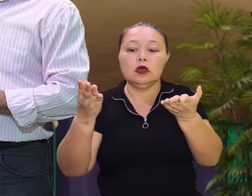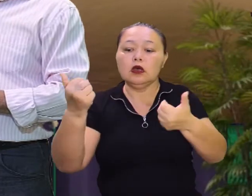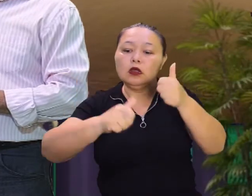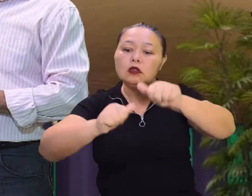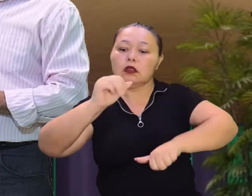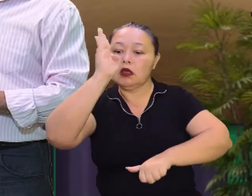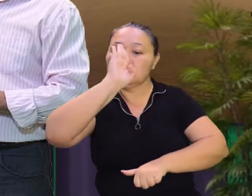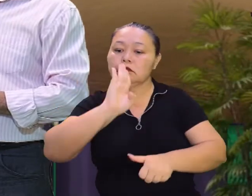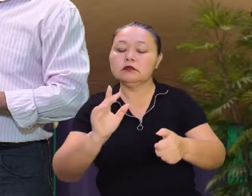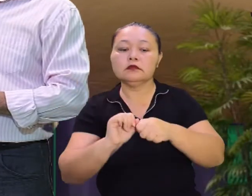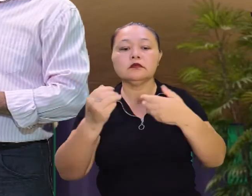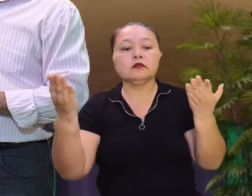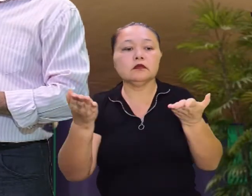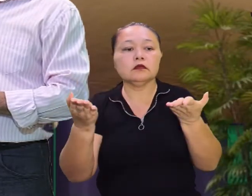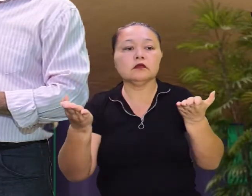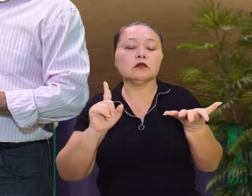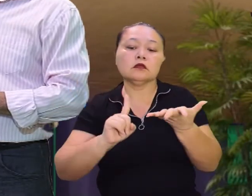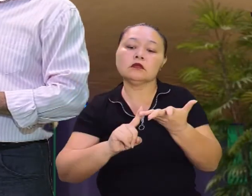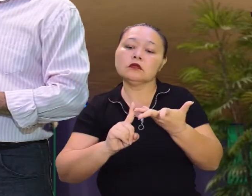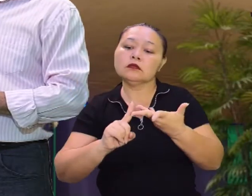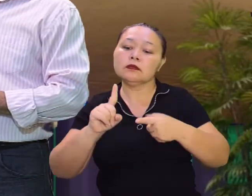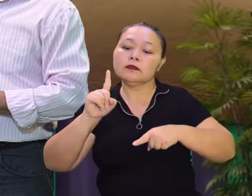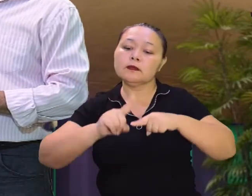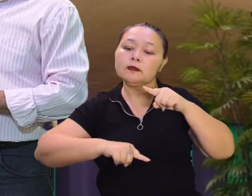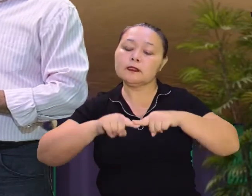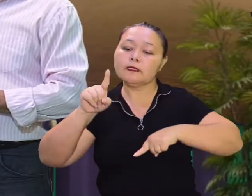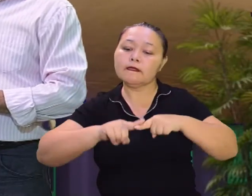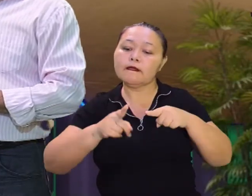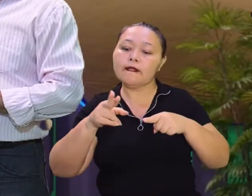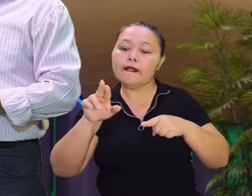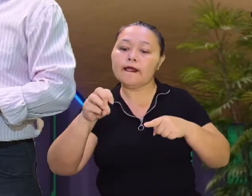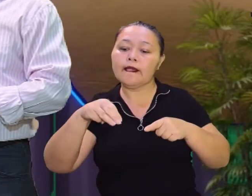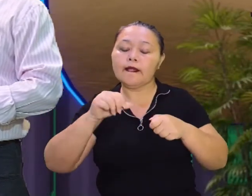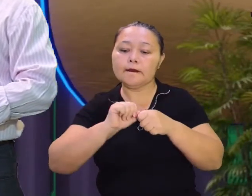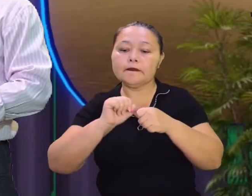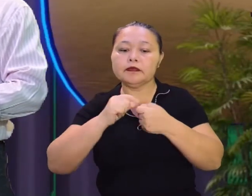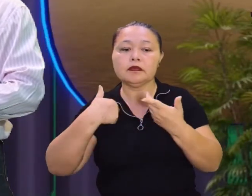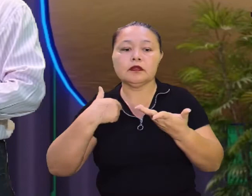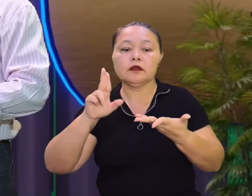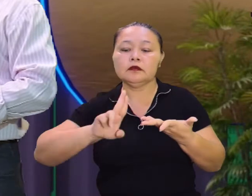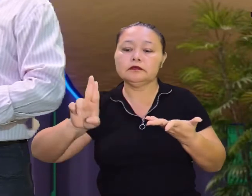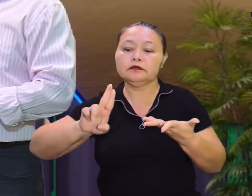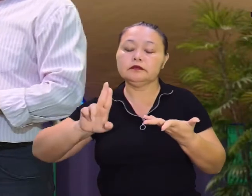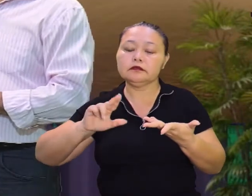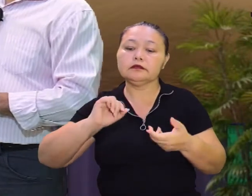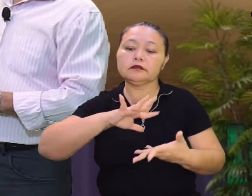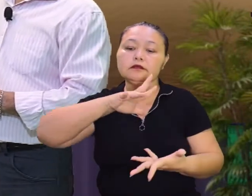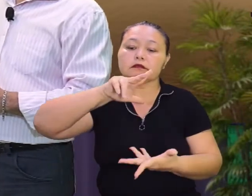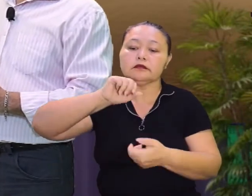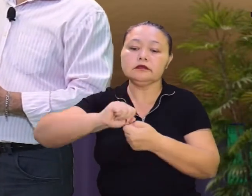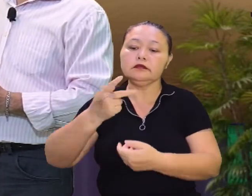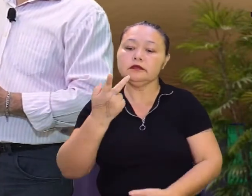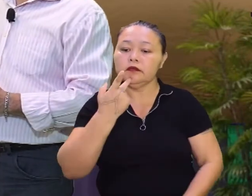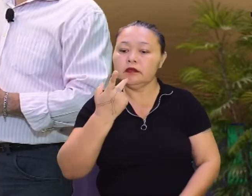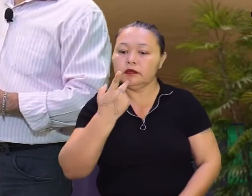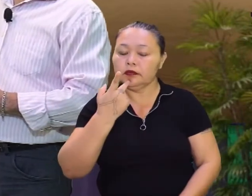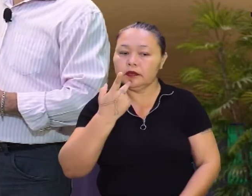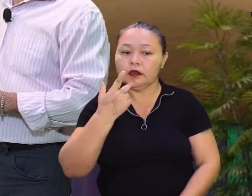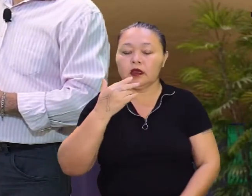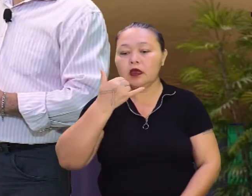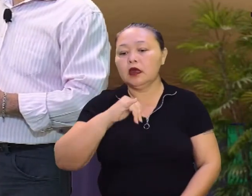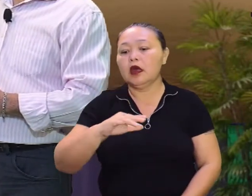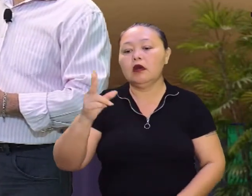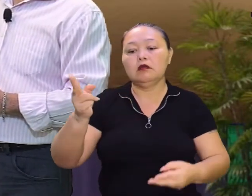o Brasil tem várias matérias-primas que hoje estão sendo empregadas a nível mundial. Por exemplo, fala hoje de